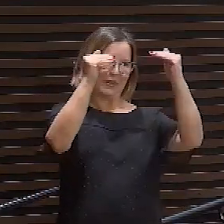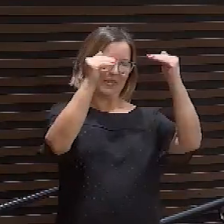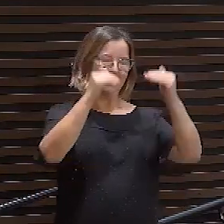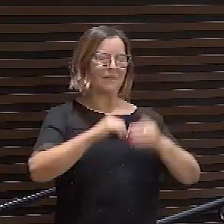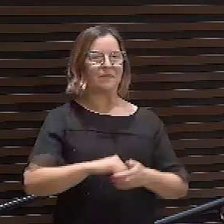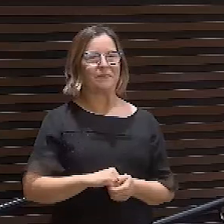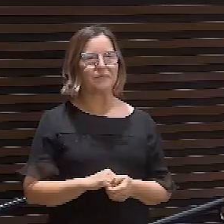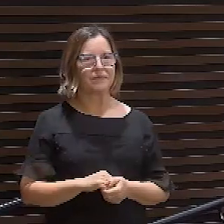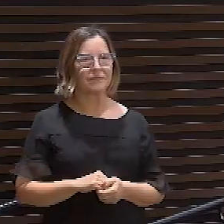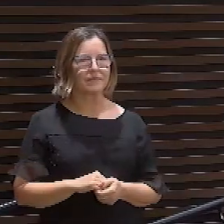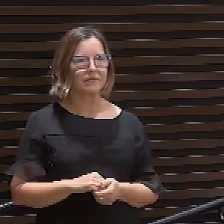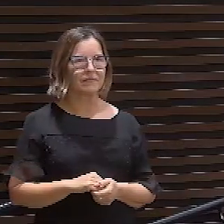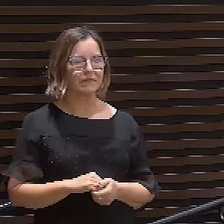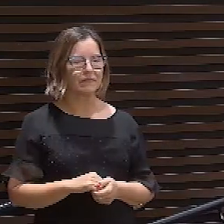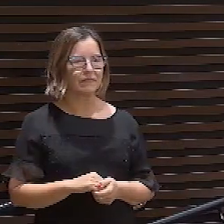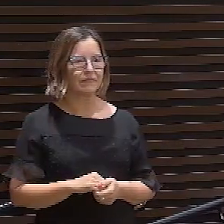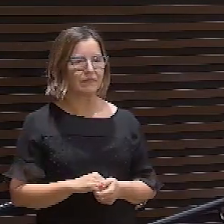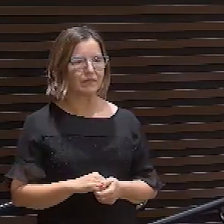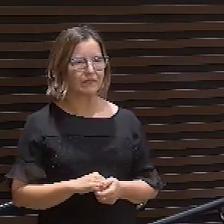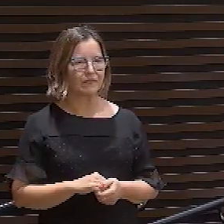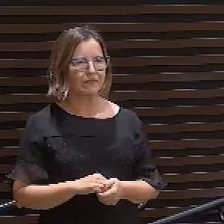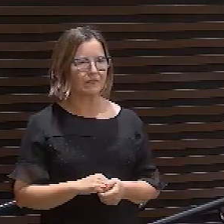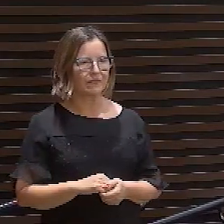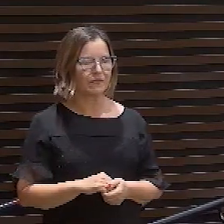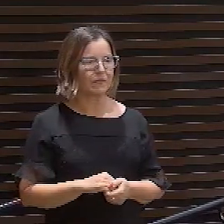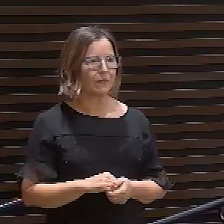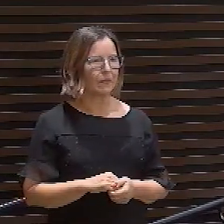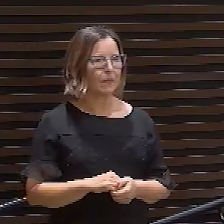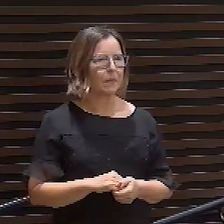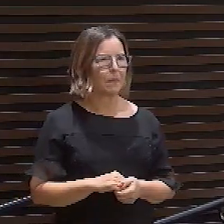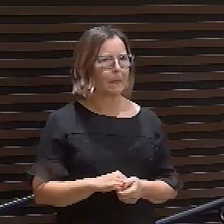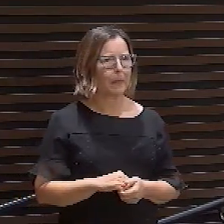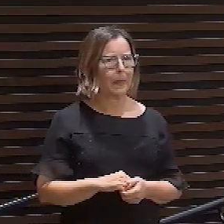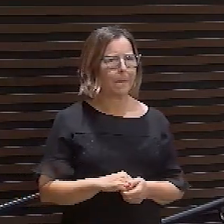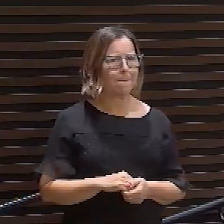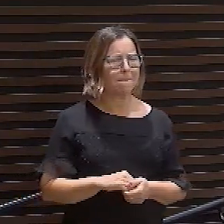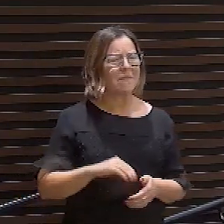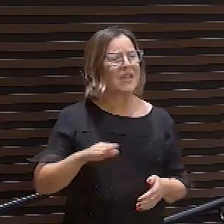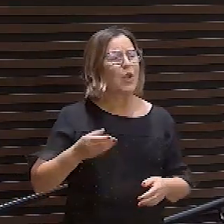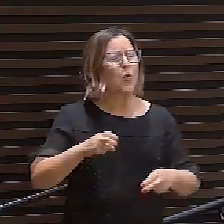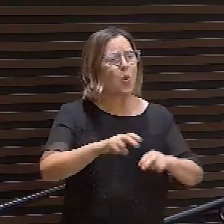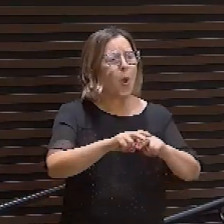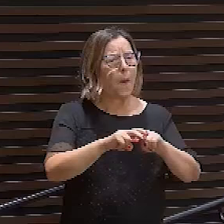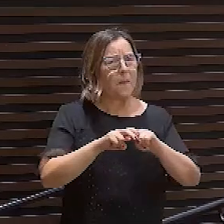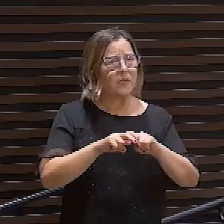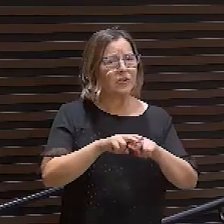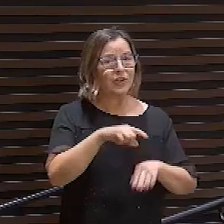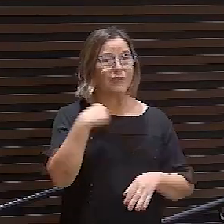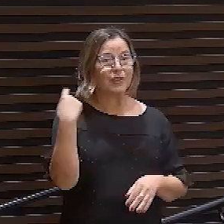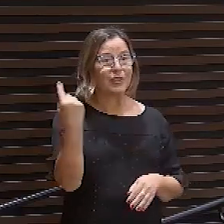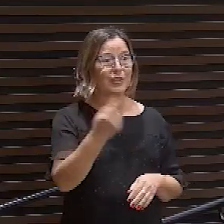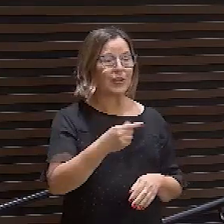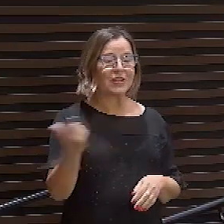O que nos trouxe hoje à noite a esta reunião?